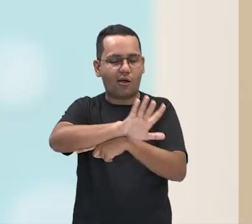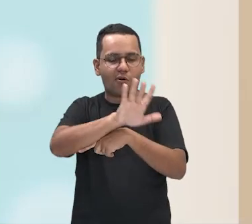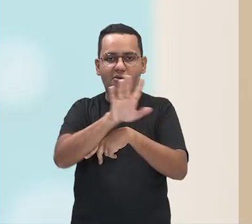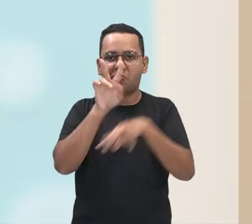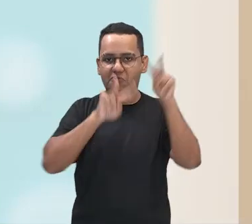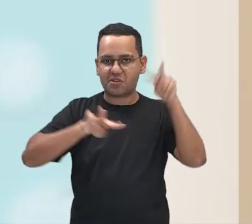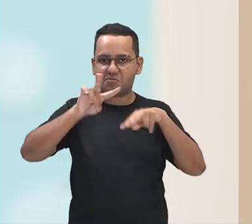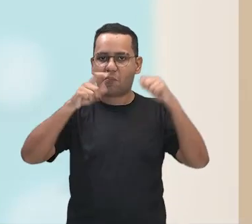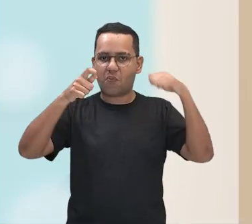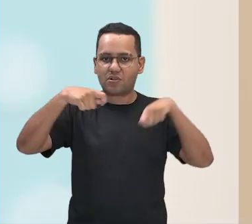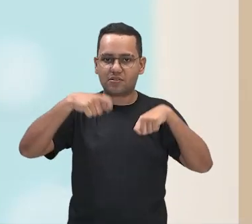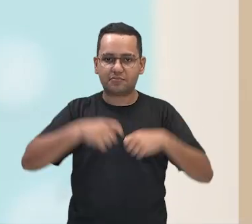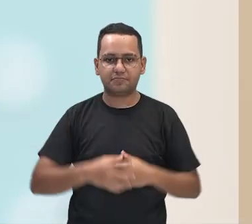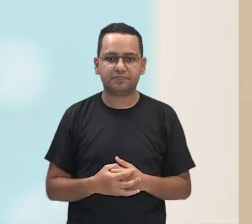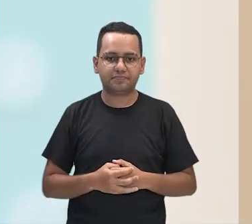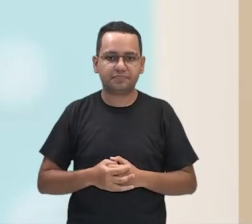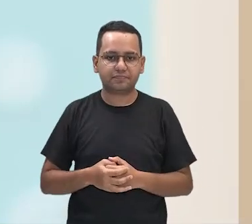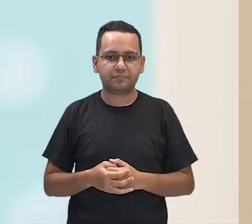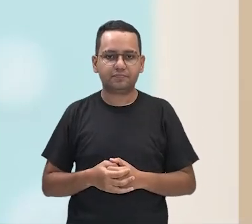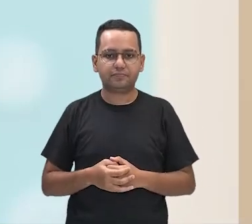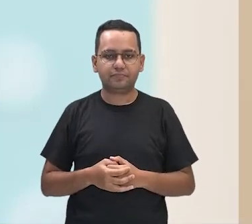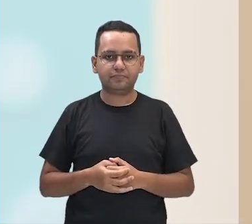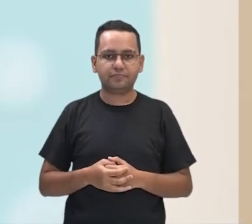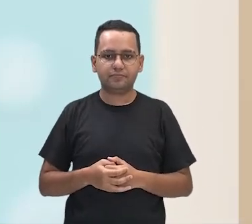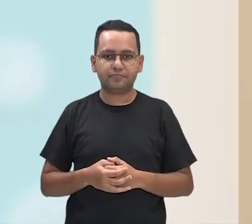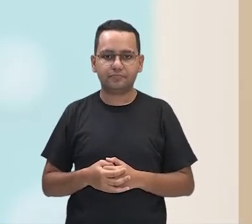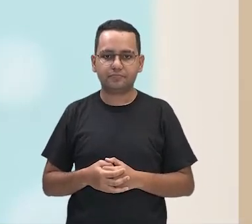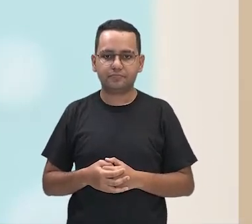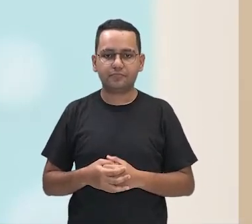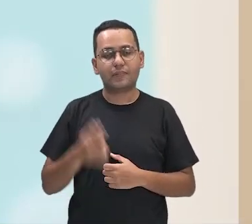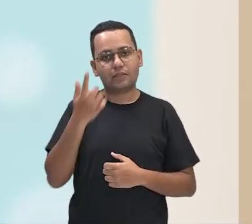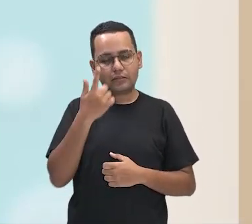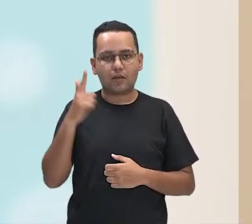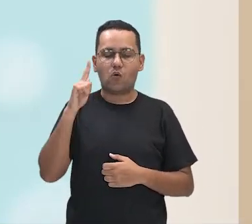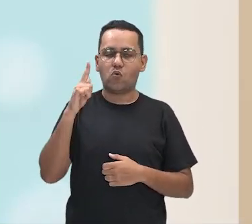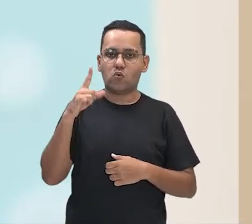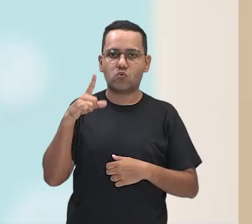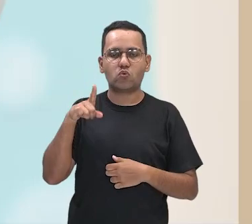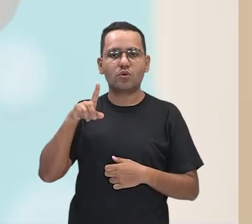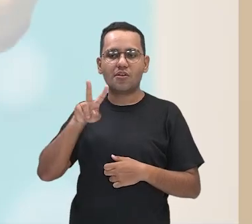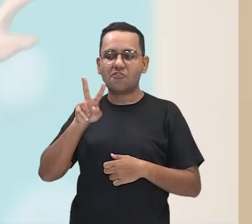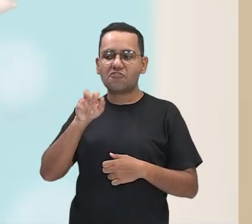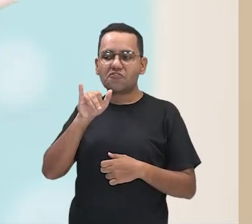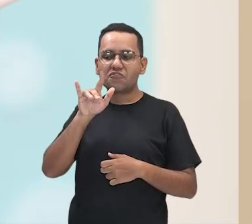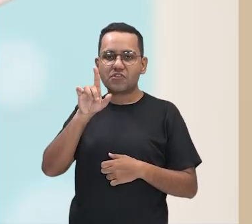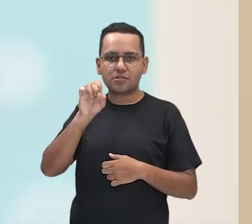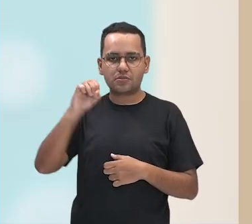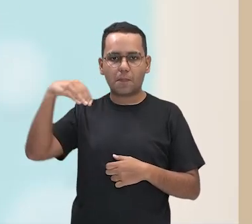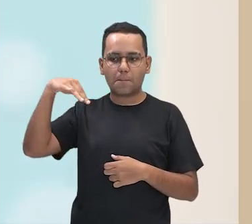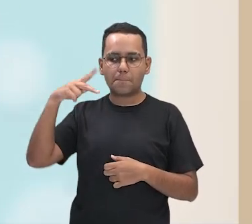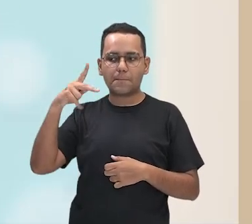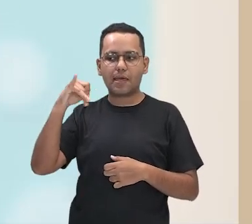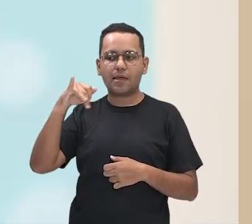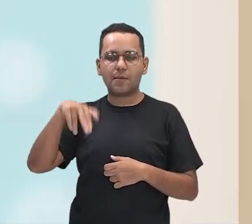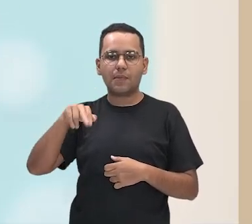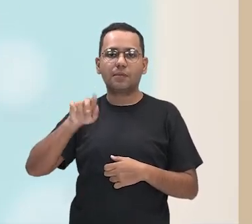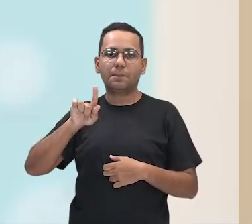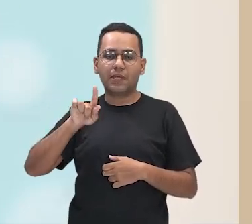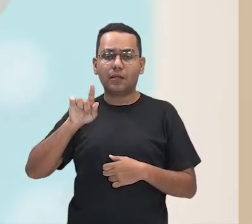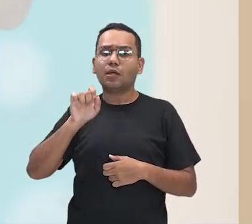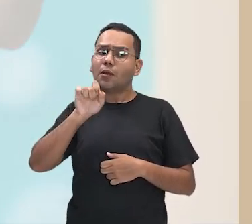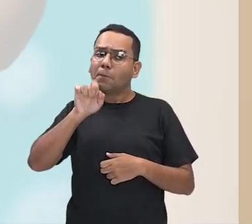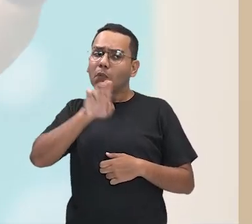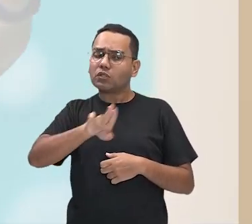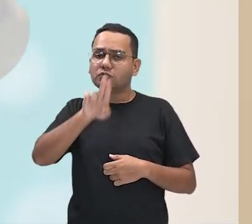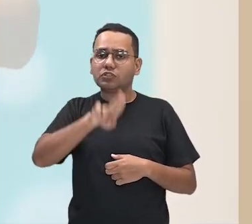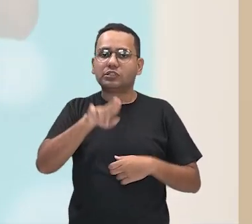no caso das exposições imersivas. Mas existem os videomappings que são realizados em grandes monumentos. Então, é